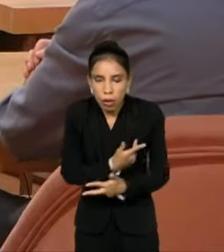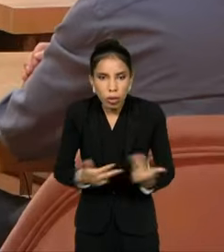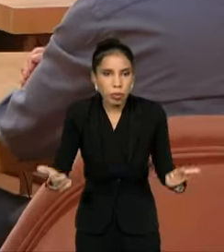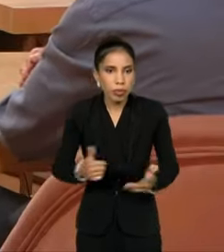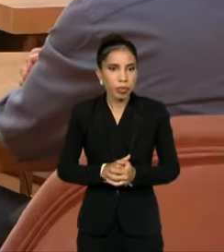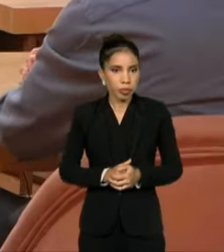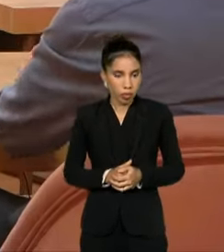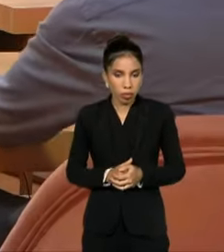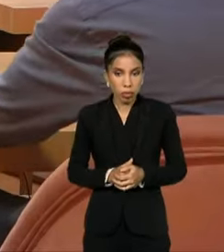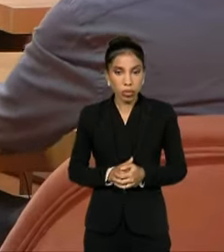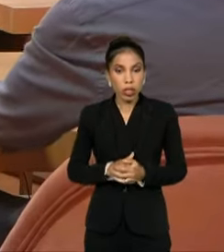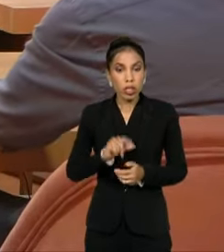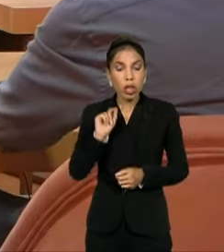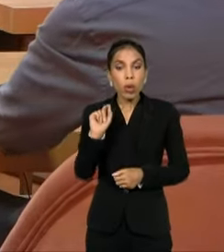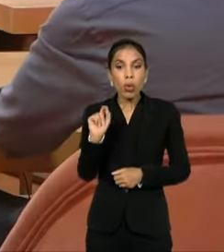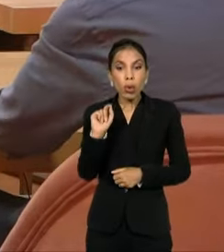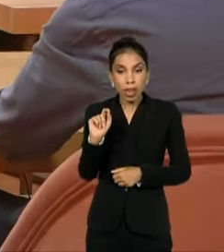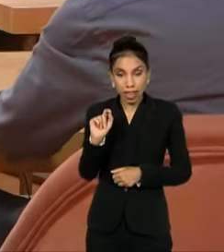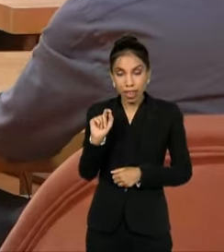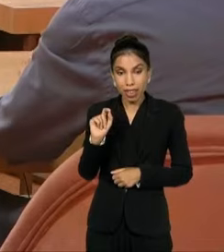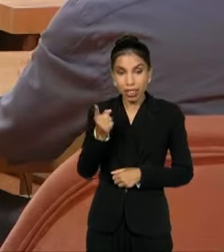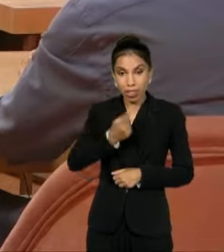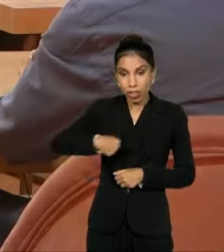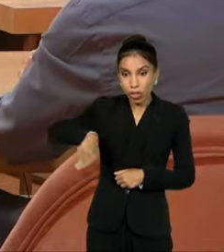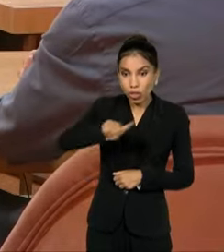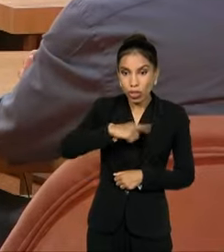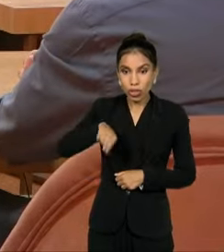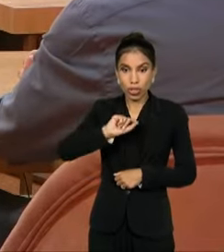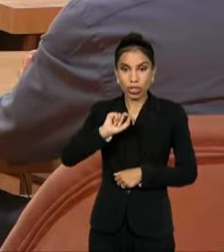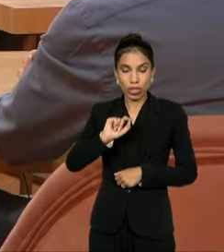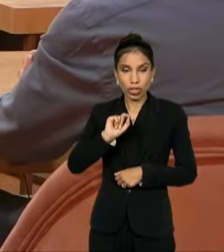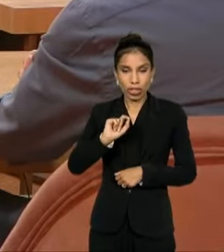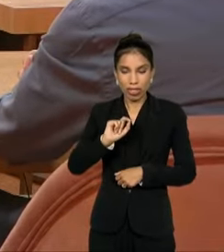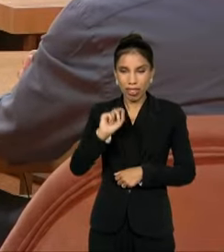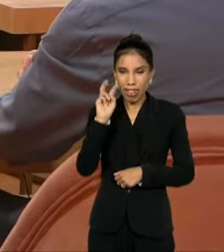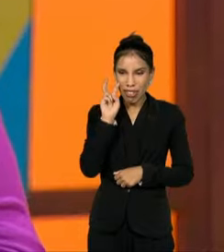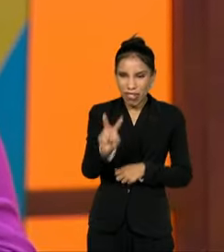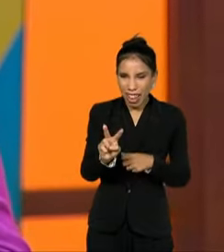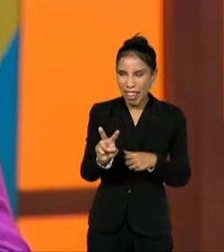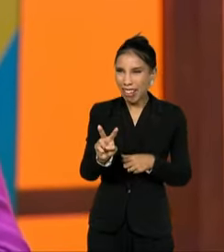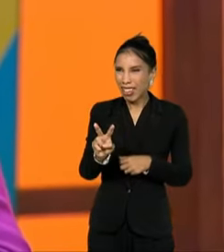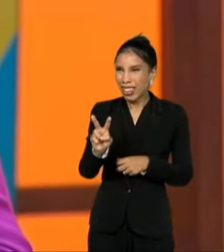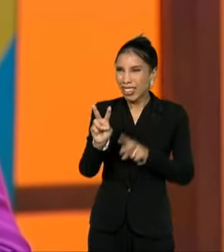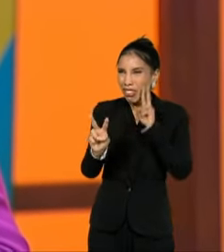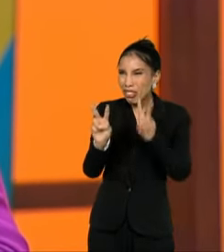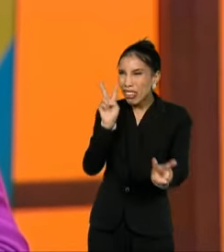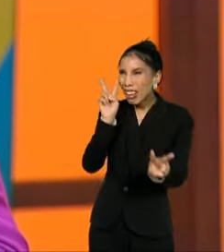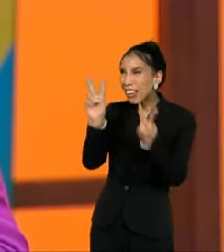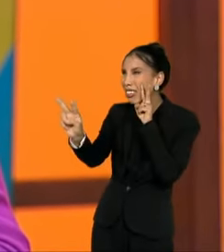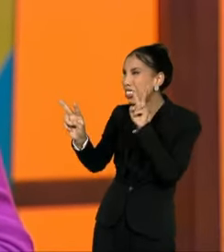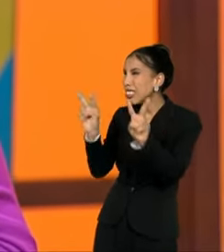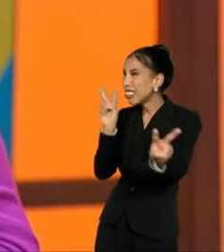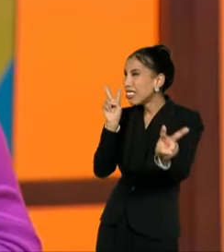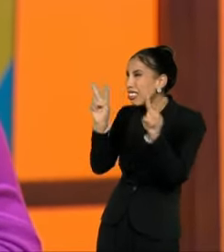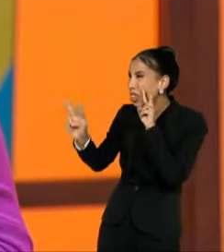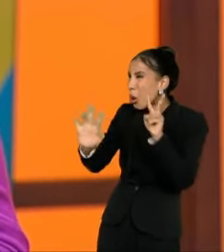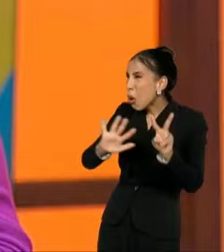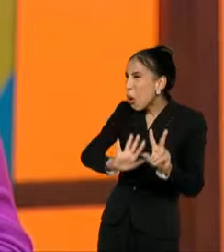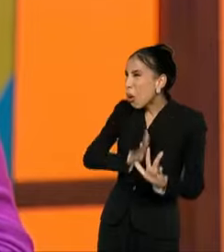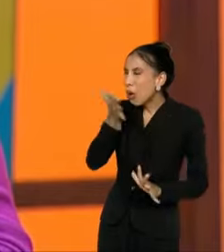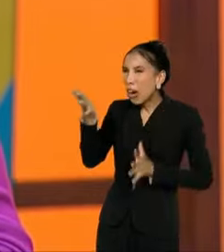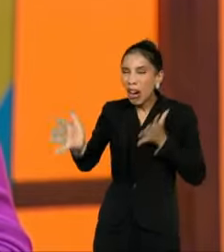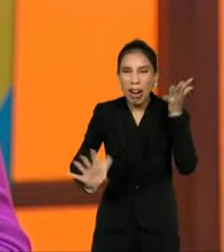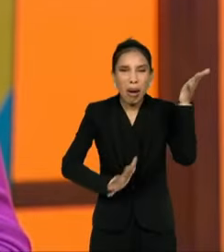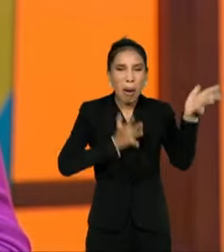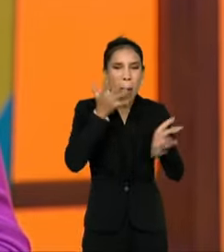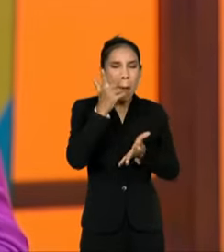que parece relevante? É que assim, a gente vai acumulando atrocidades e vai aprendendo a conviver com essas atrocidades como se